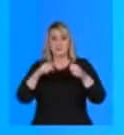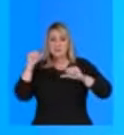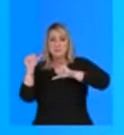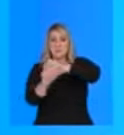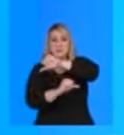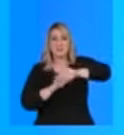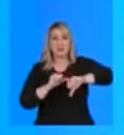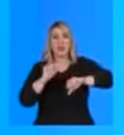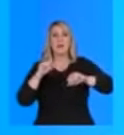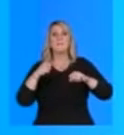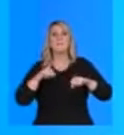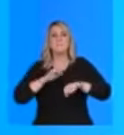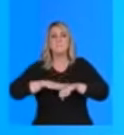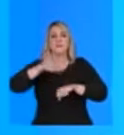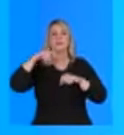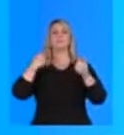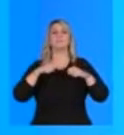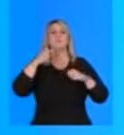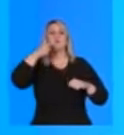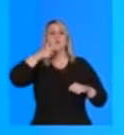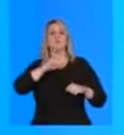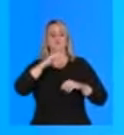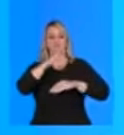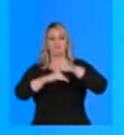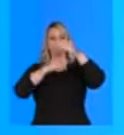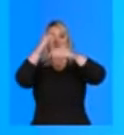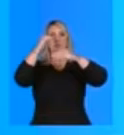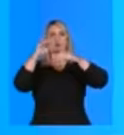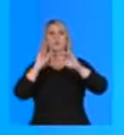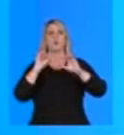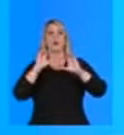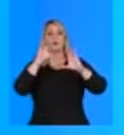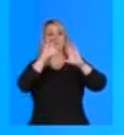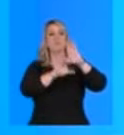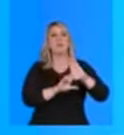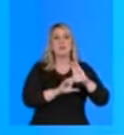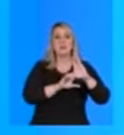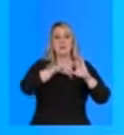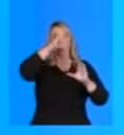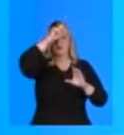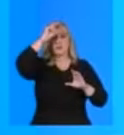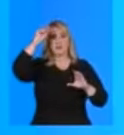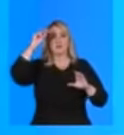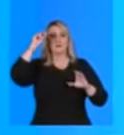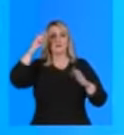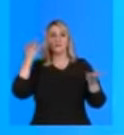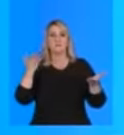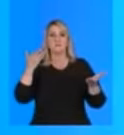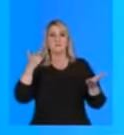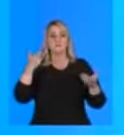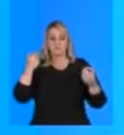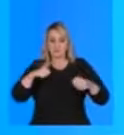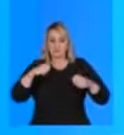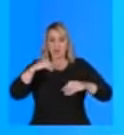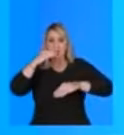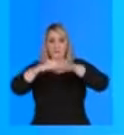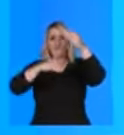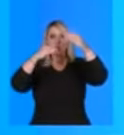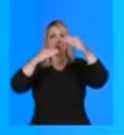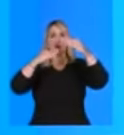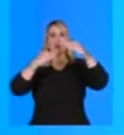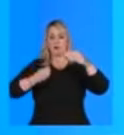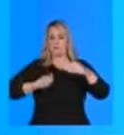quem mais precisa vai conseguir sair dessa situação de dependência da prefeitura quando conseguir evoluir na vida pelo